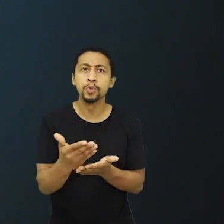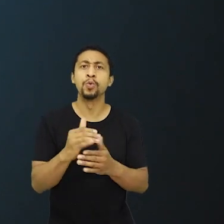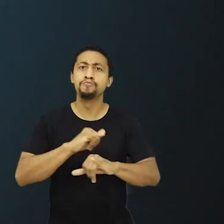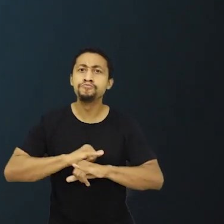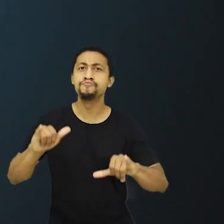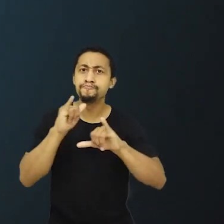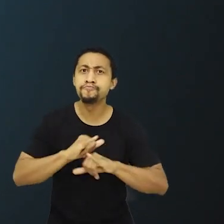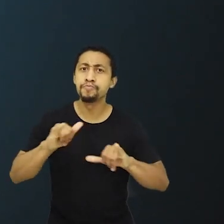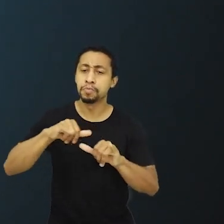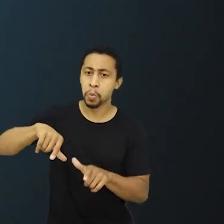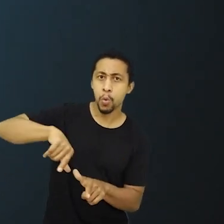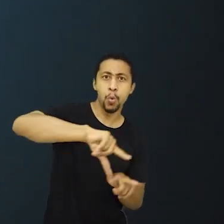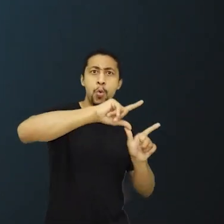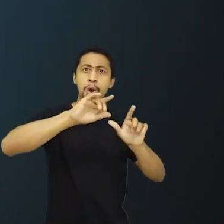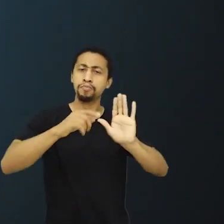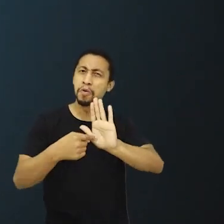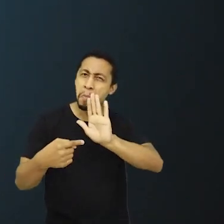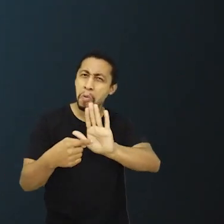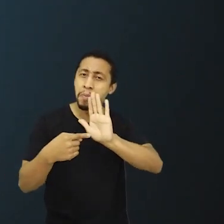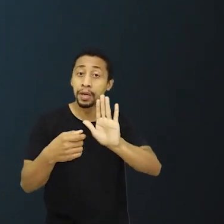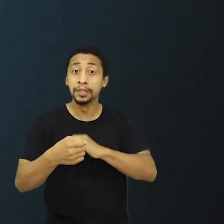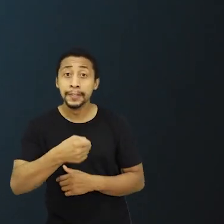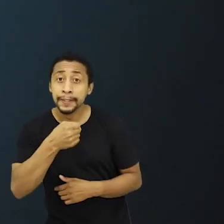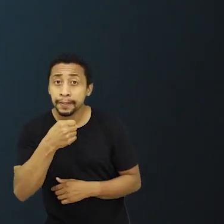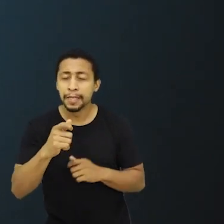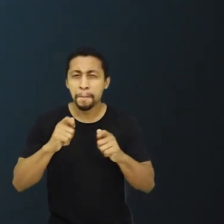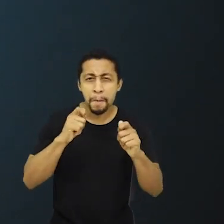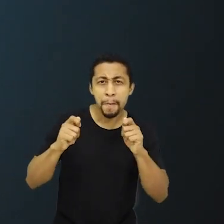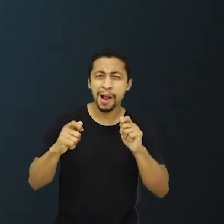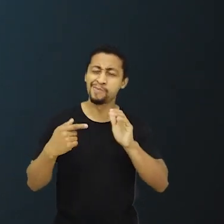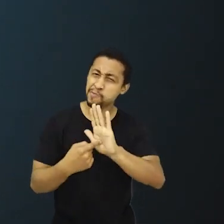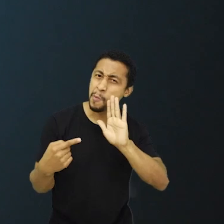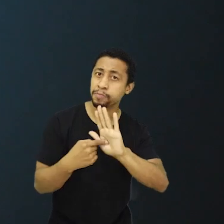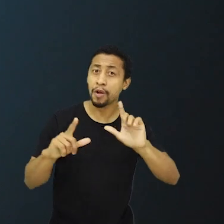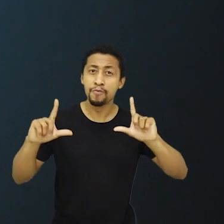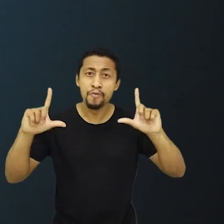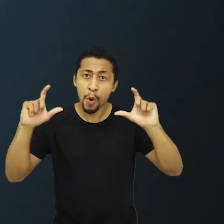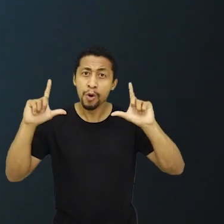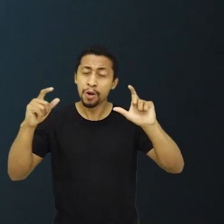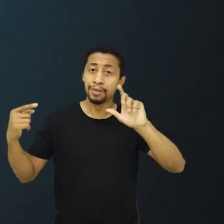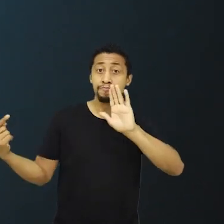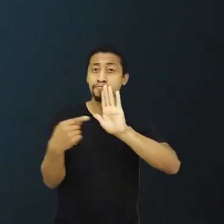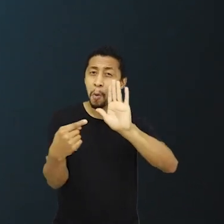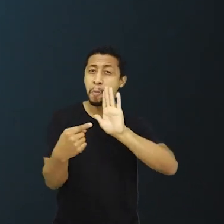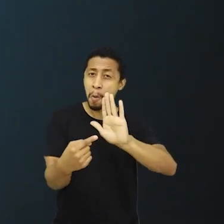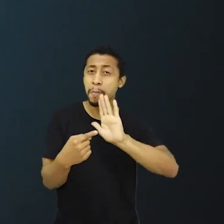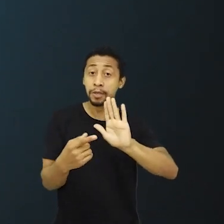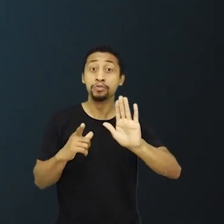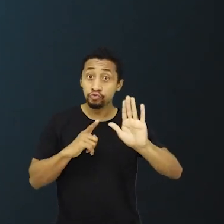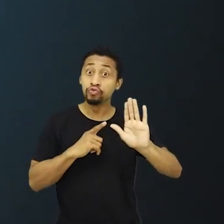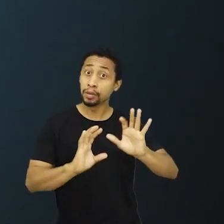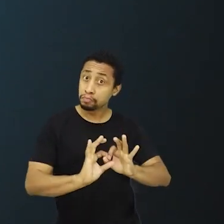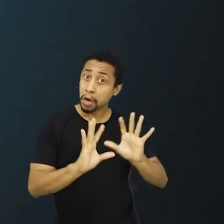essa exposição, muita matéria, muita entrevista e todas as fotos do Vladimir Herzog estavam indexadas, catalogadas,